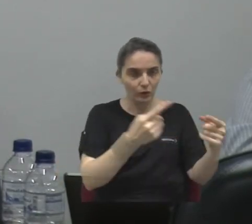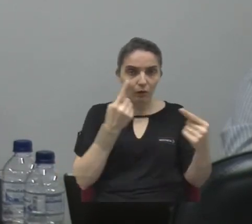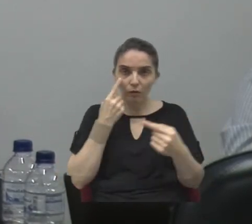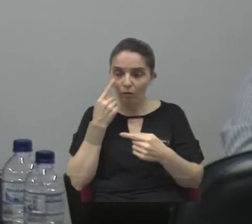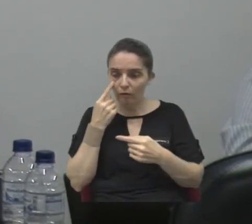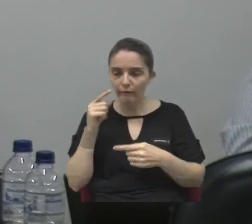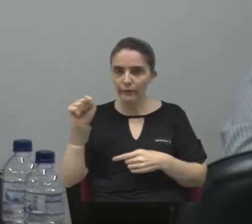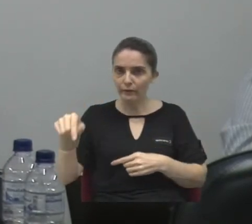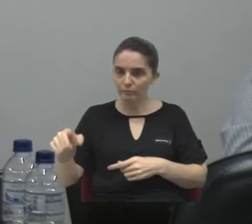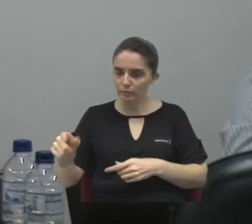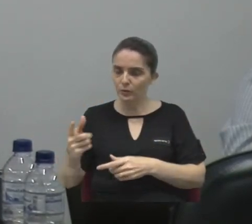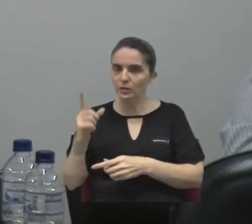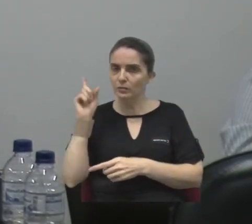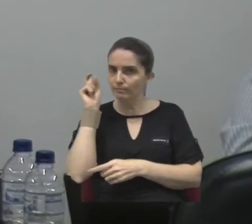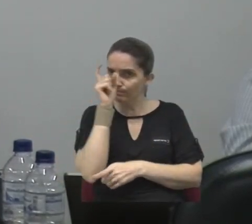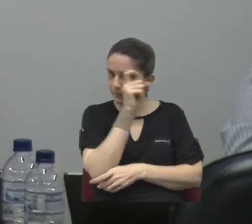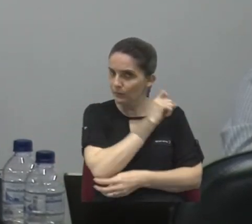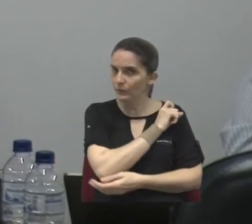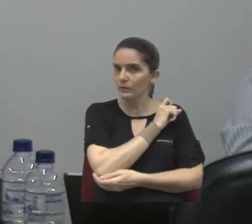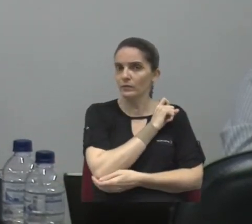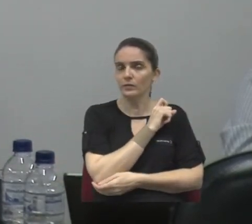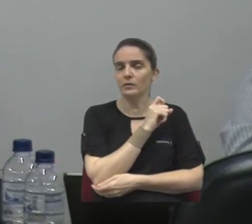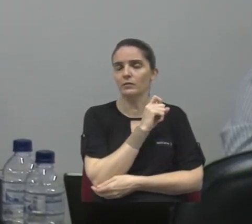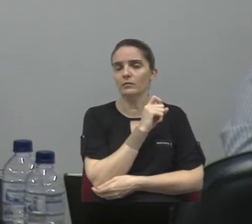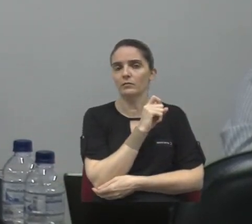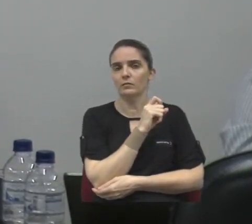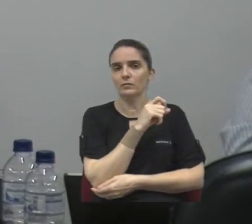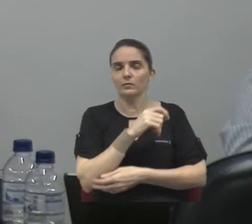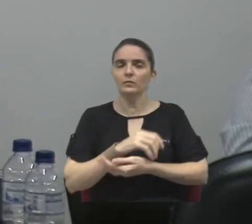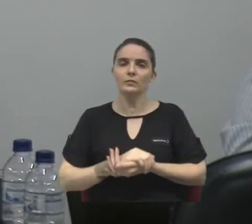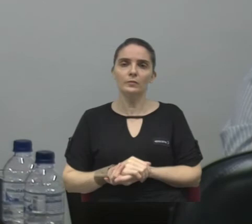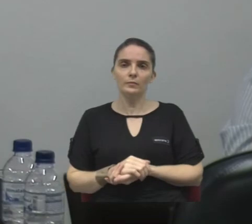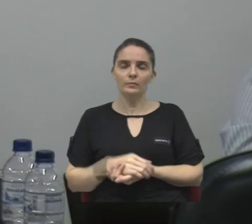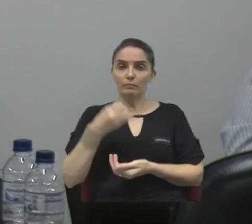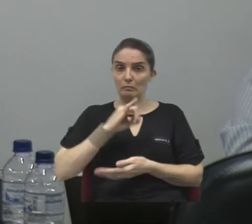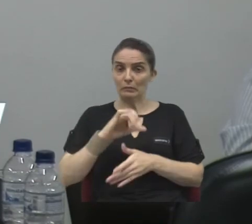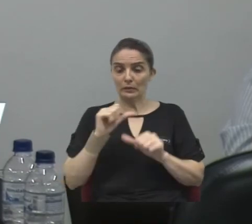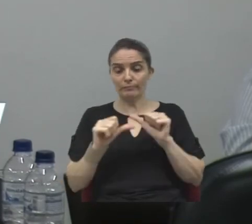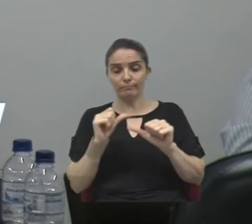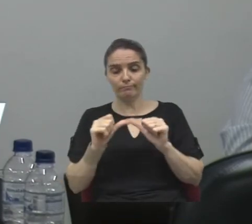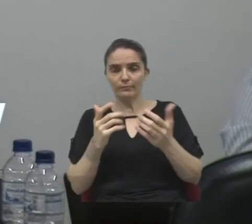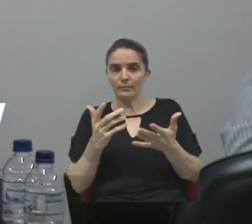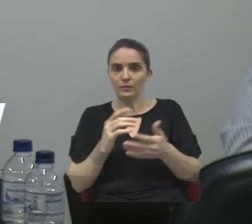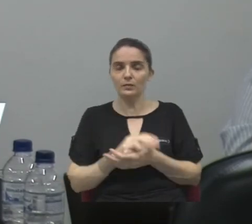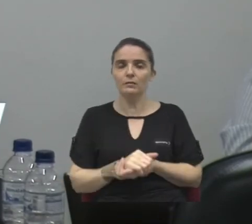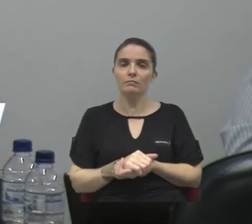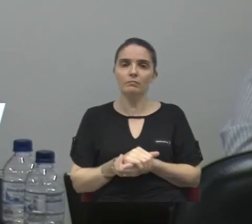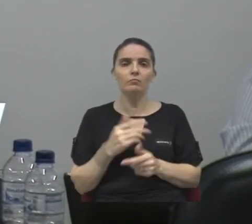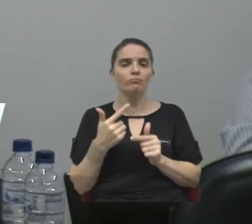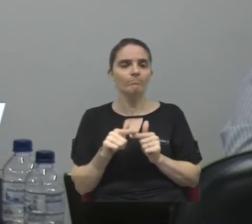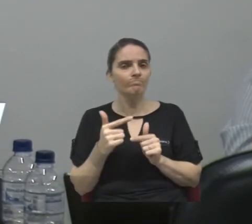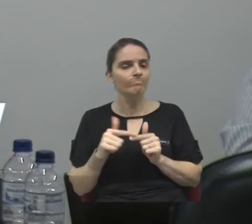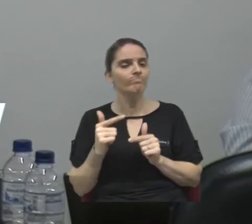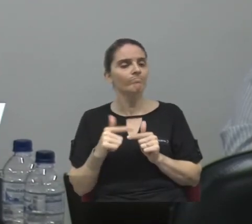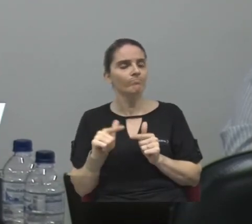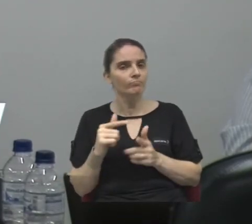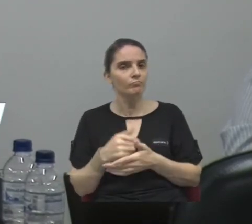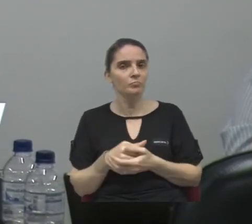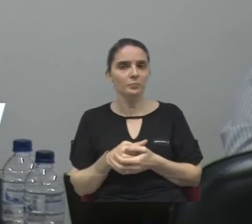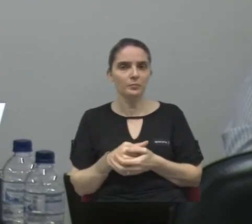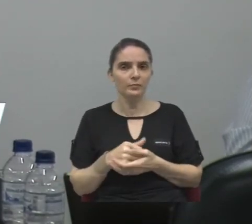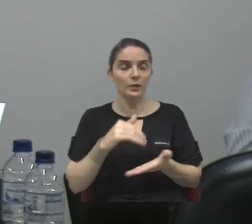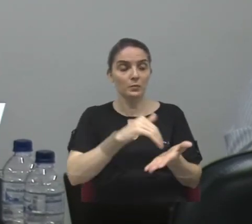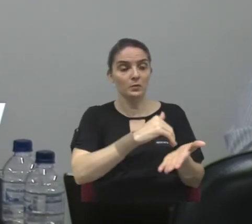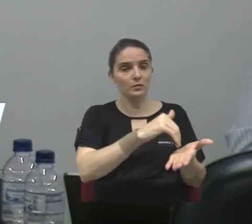dificuldade, né, que pode encontrar na alteração desse local. Eu acho que o secretário, o